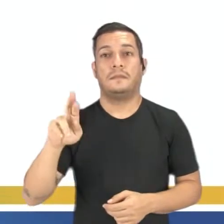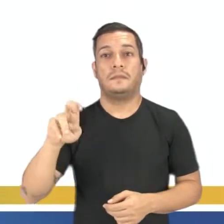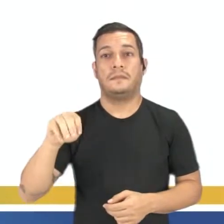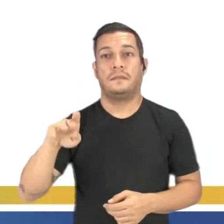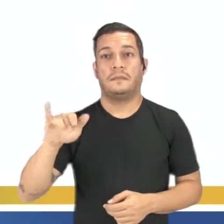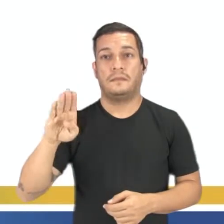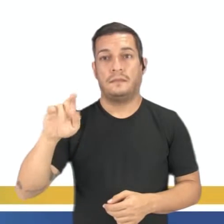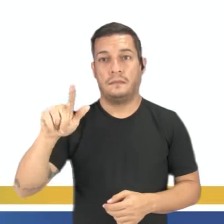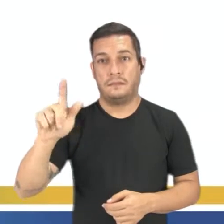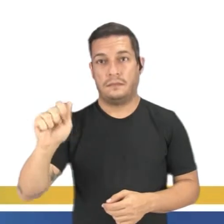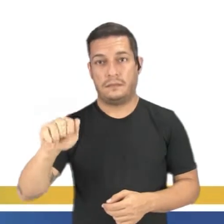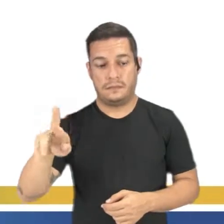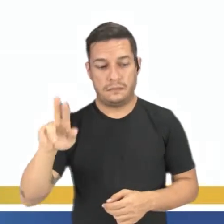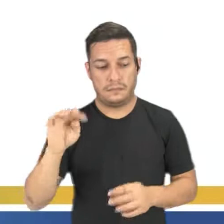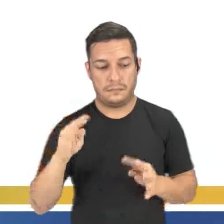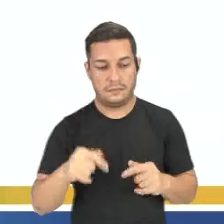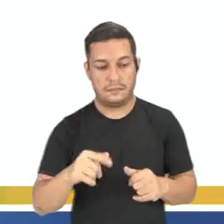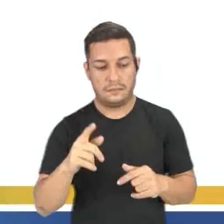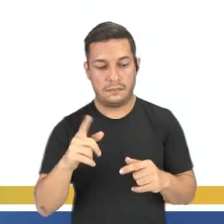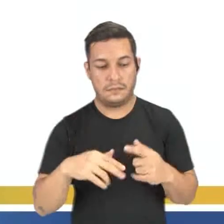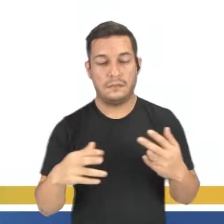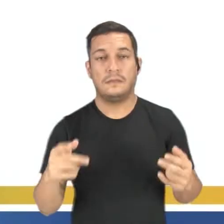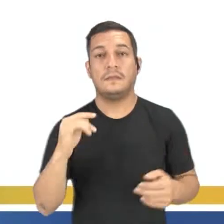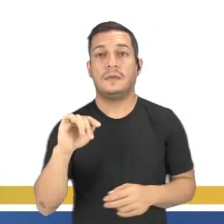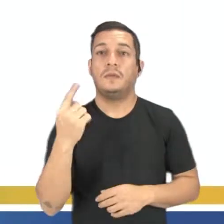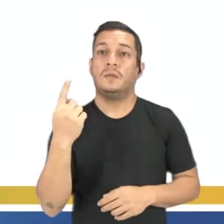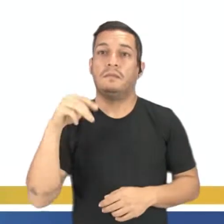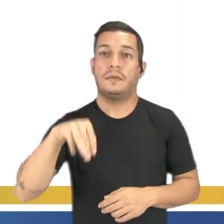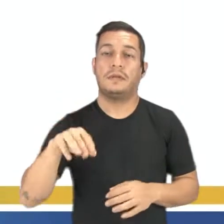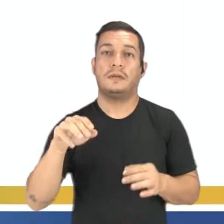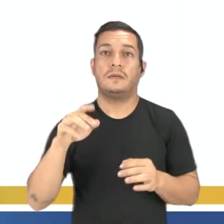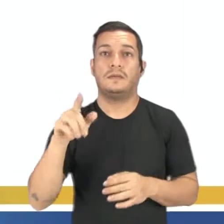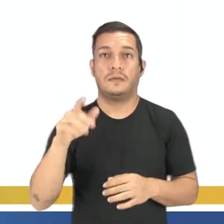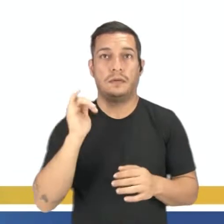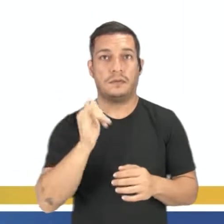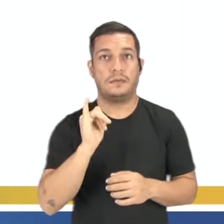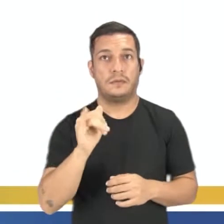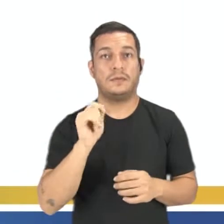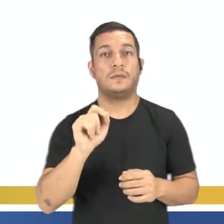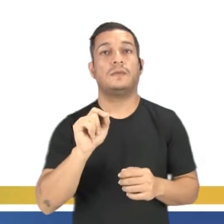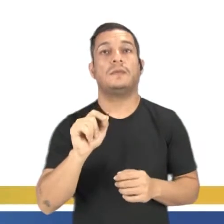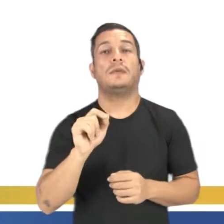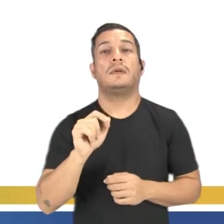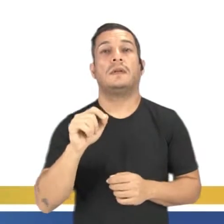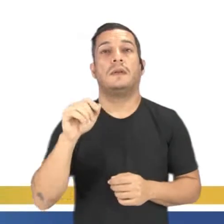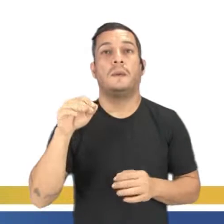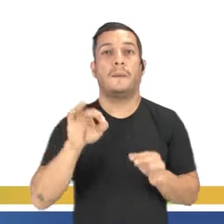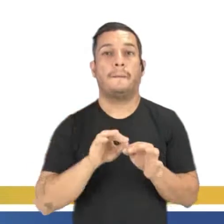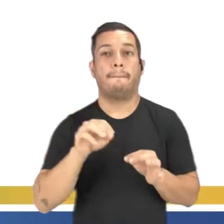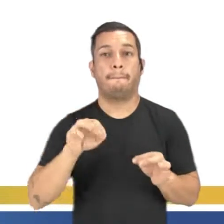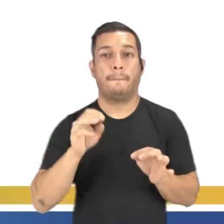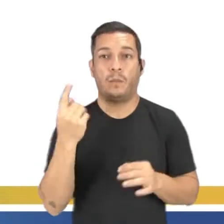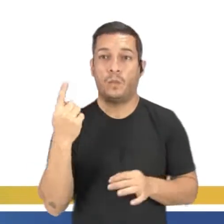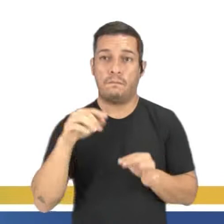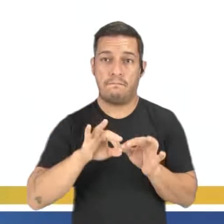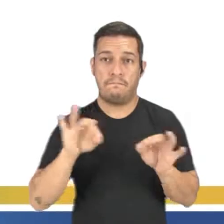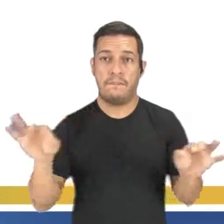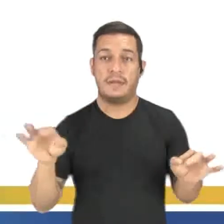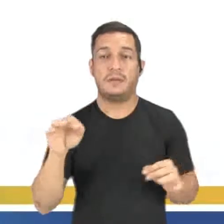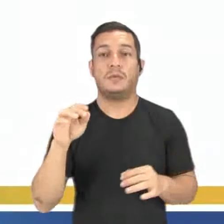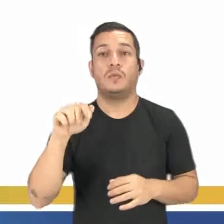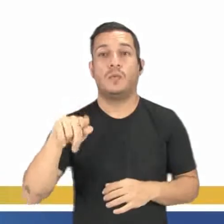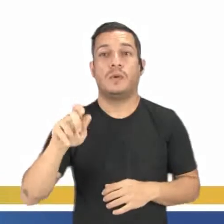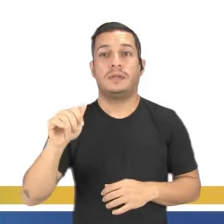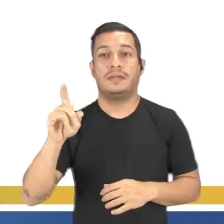impermeabilizar toda essa área. Se o metro quadrado, já foi dito aqui no problema, o metro quadrado desse material